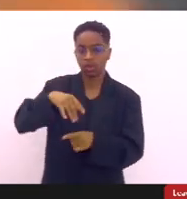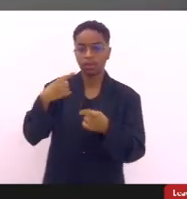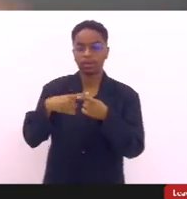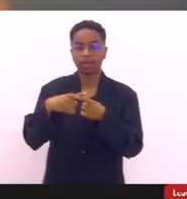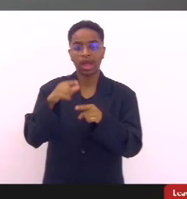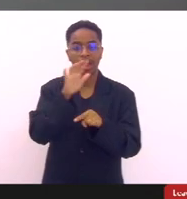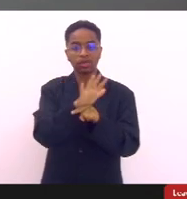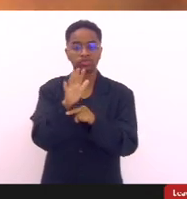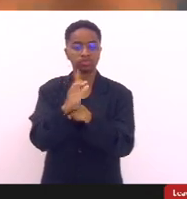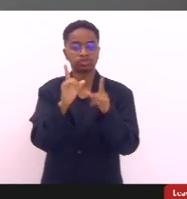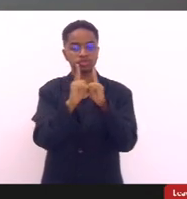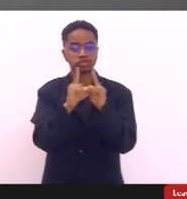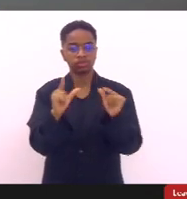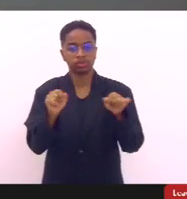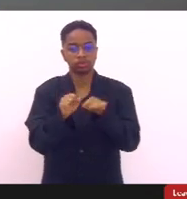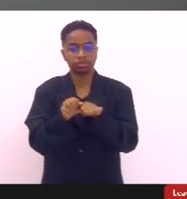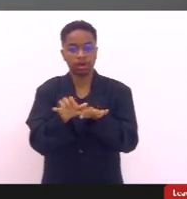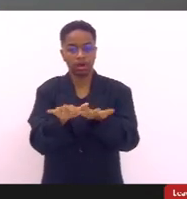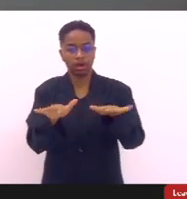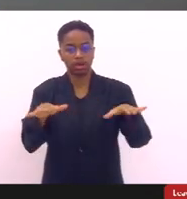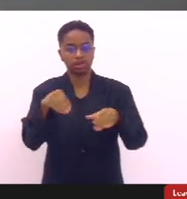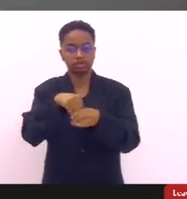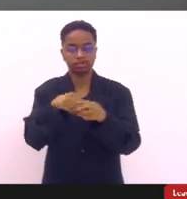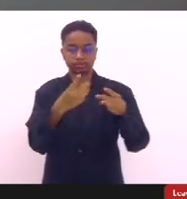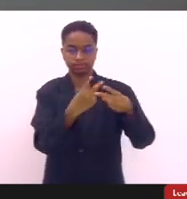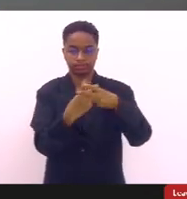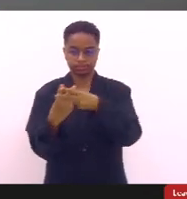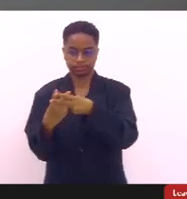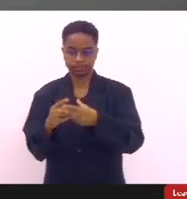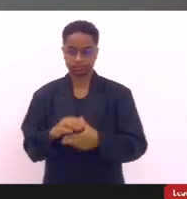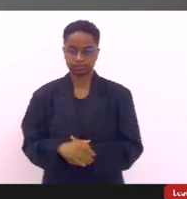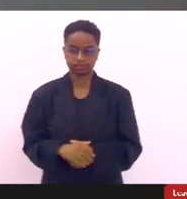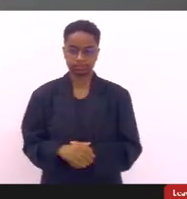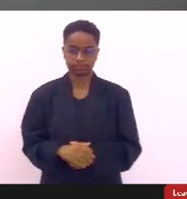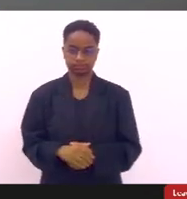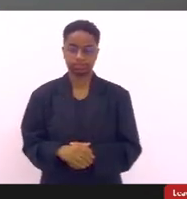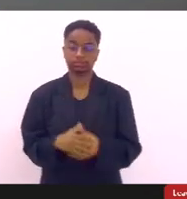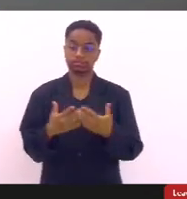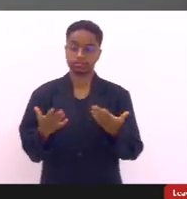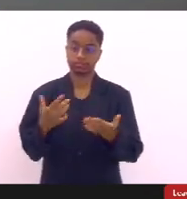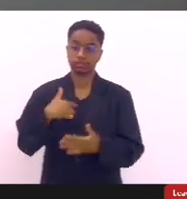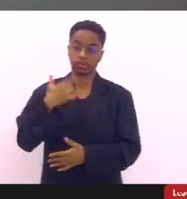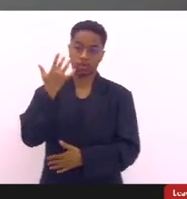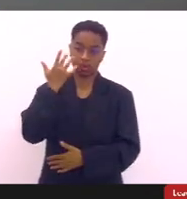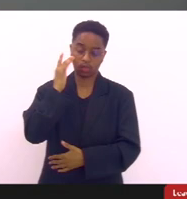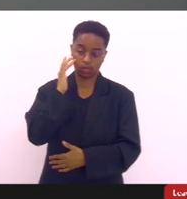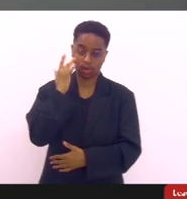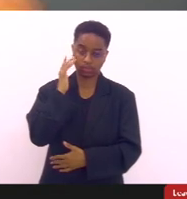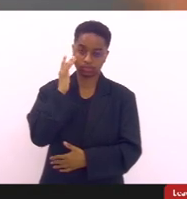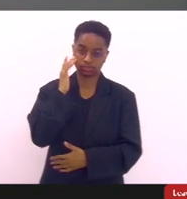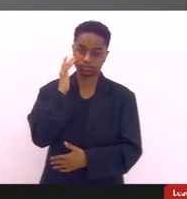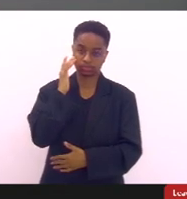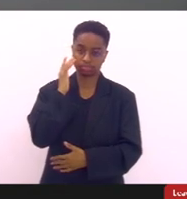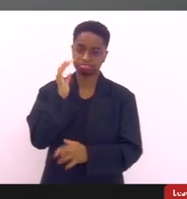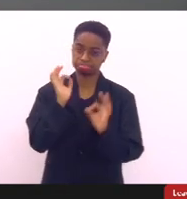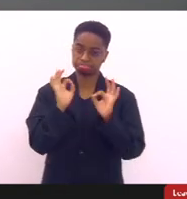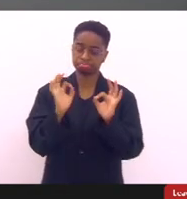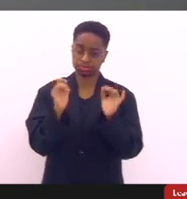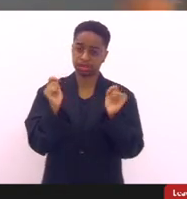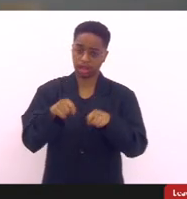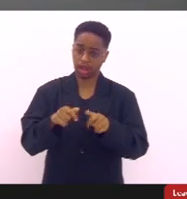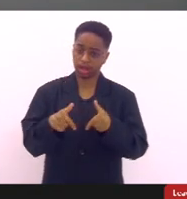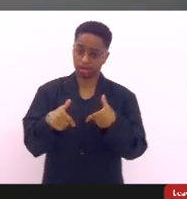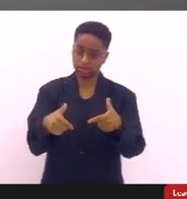para a redução da transmissão dentro das unidades prisionais, né? Isso eu acho que é uma coisa execuível.